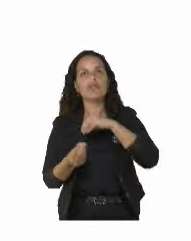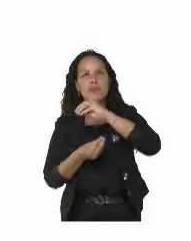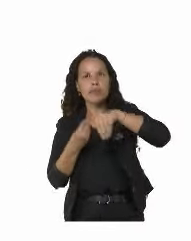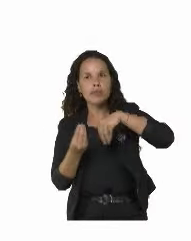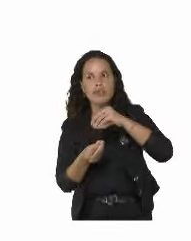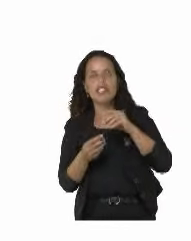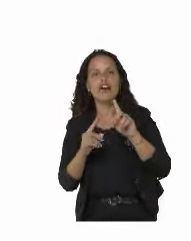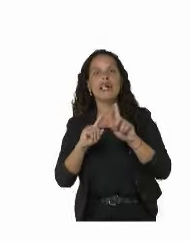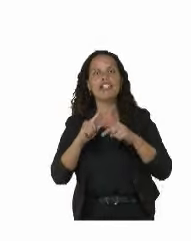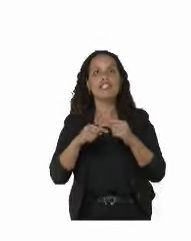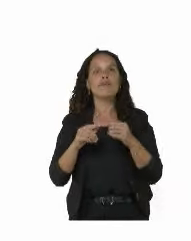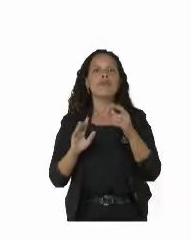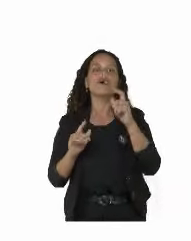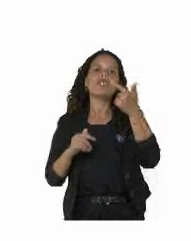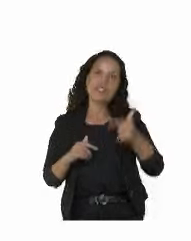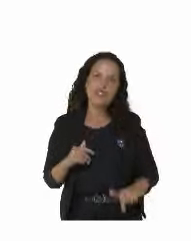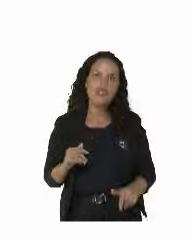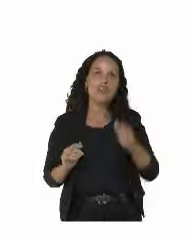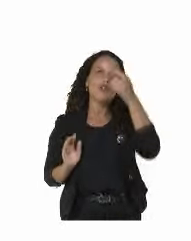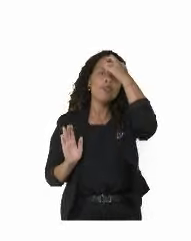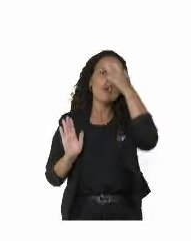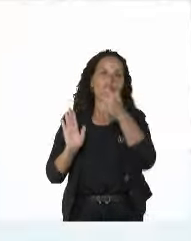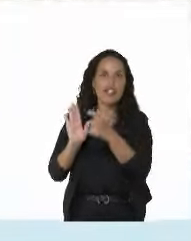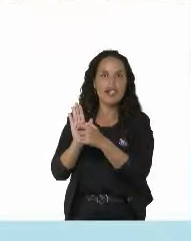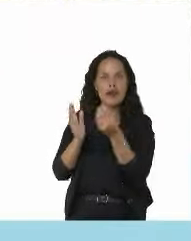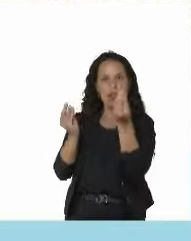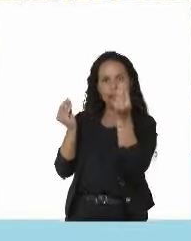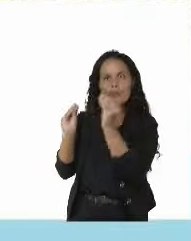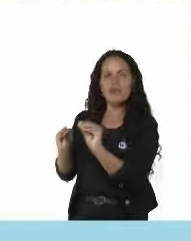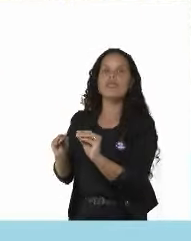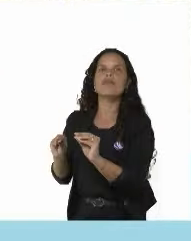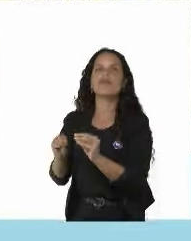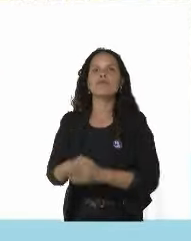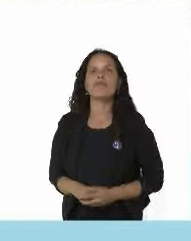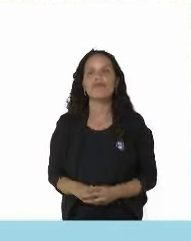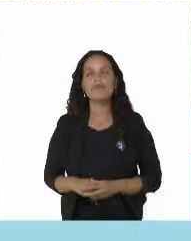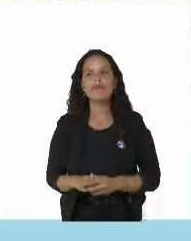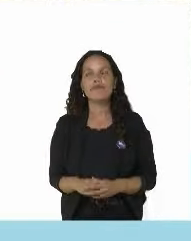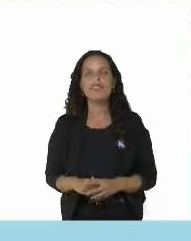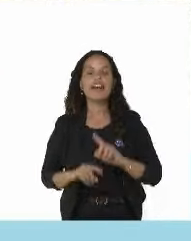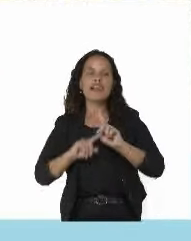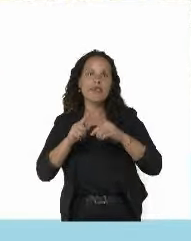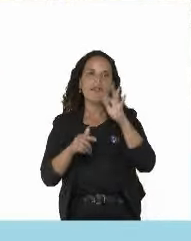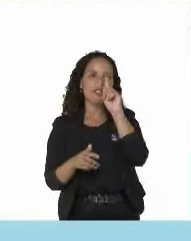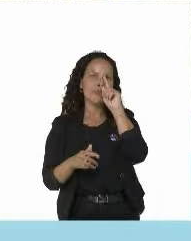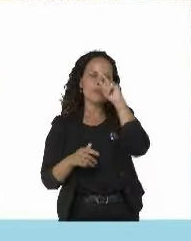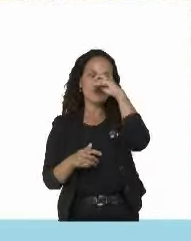novamente levei isso para a ferramenta, né? E aí a gente conseguiu esse projeto final, que ficou super bonito.